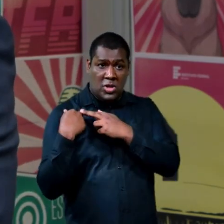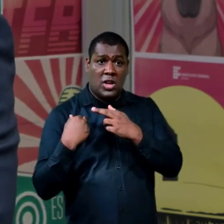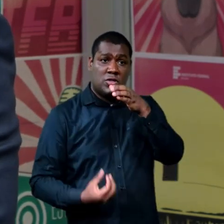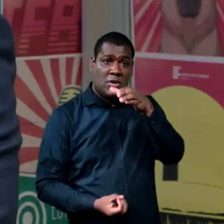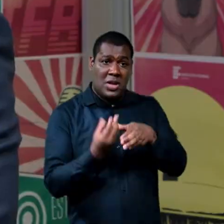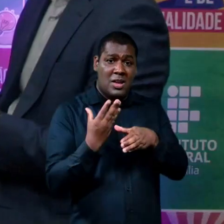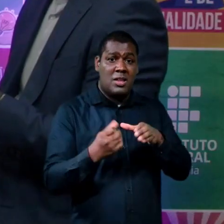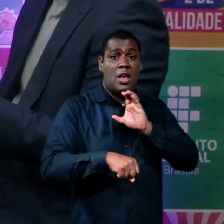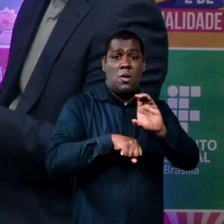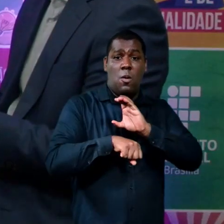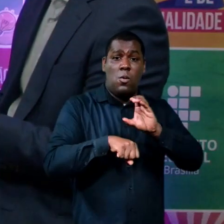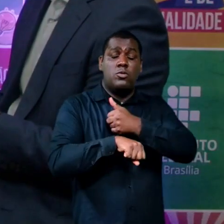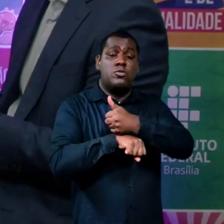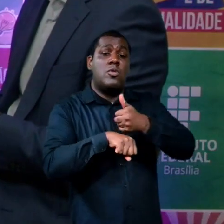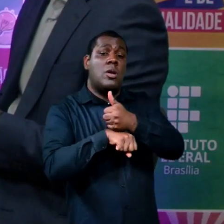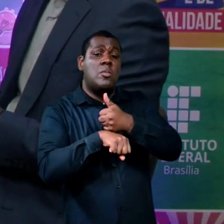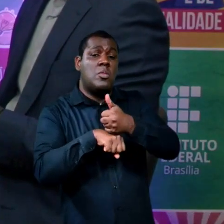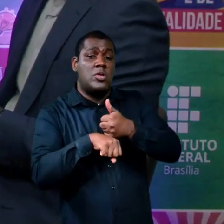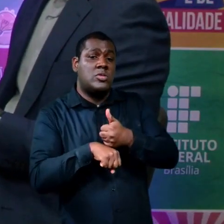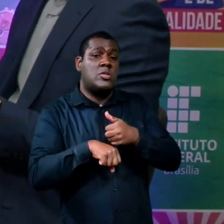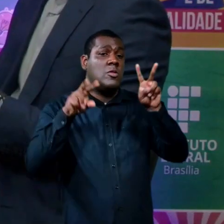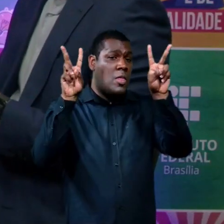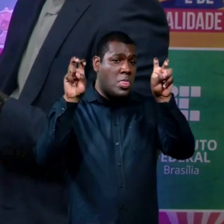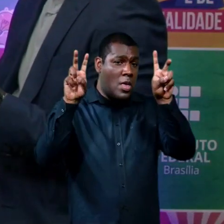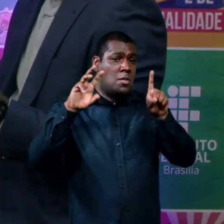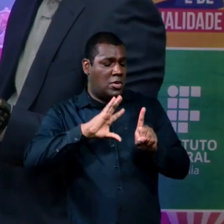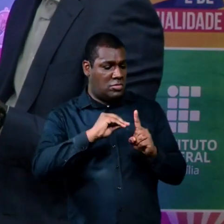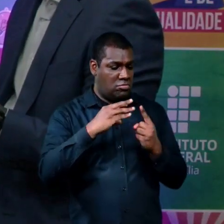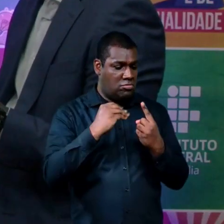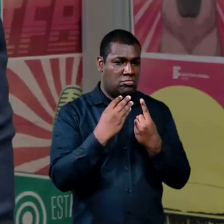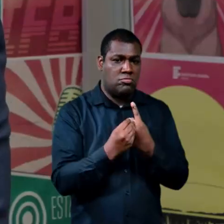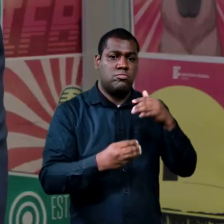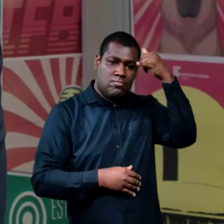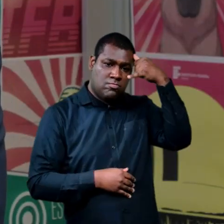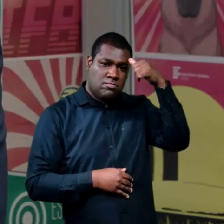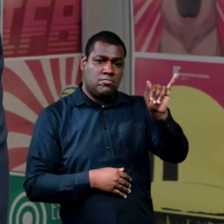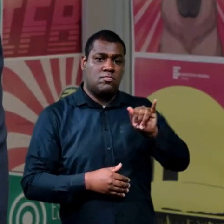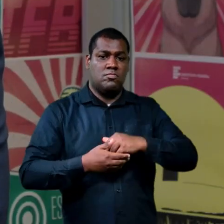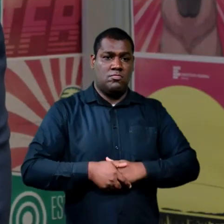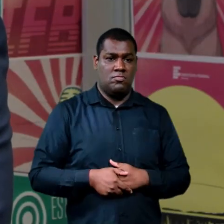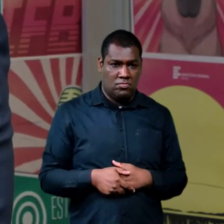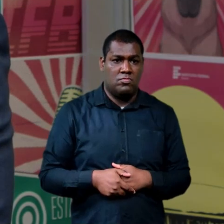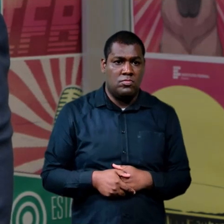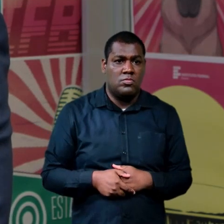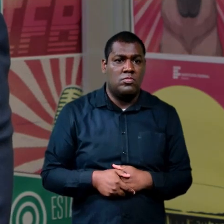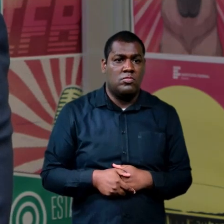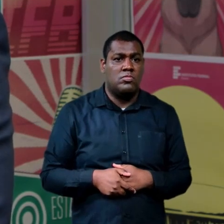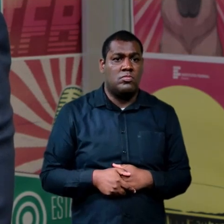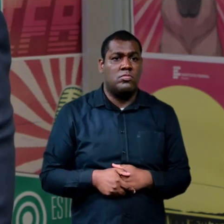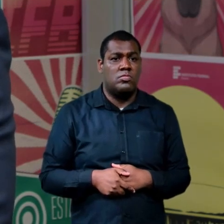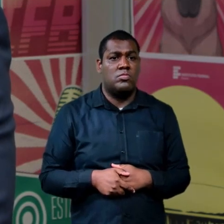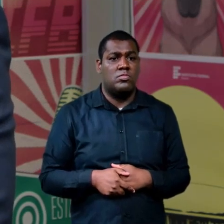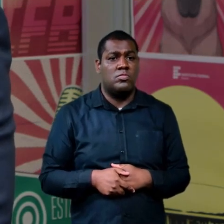que estão sendo realizados agora, e isso precisa inclusive ficar registrado por 5 anos. É